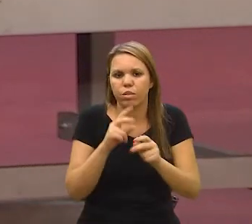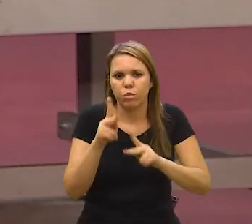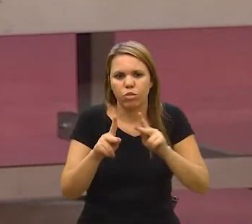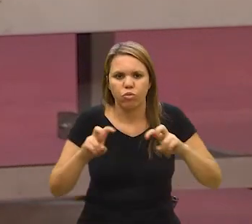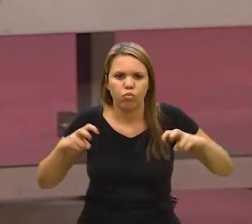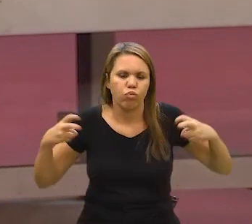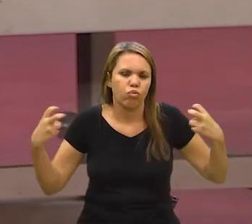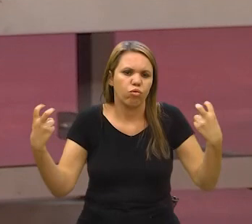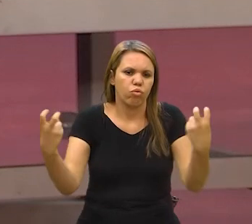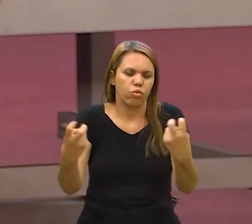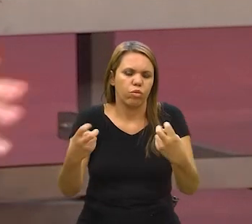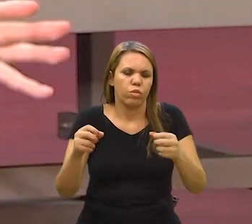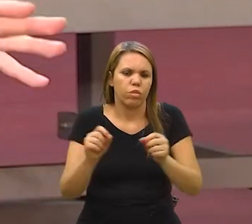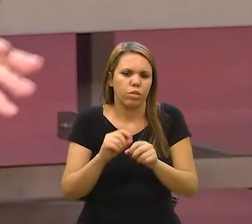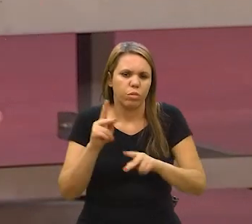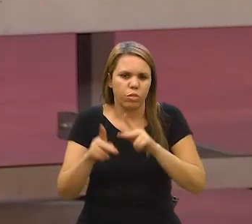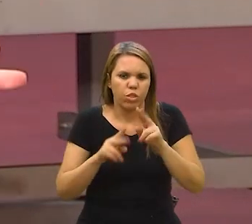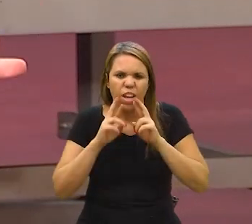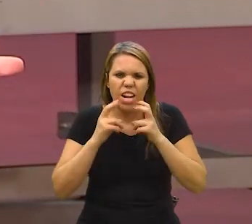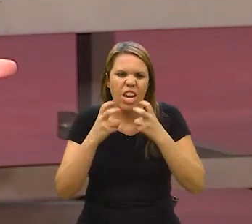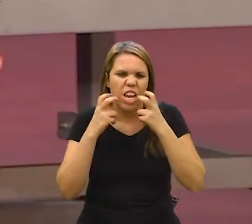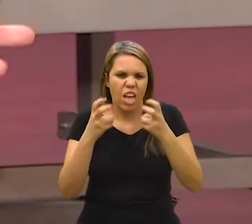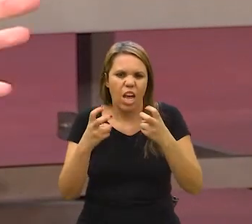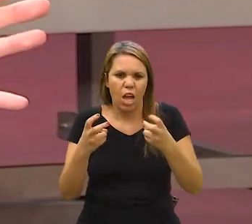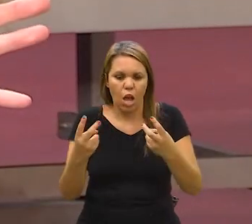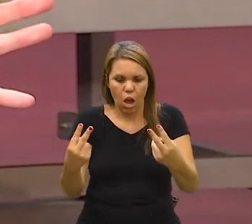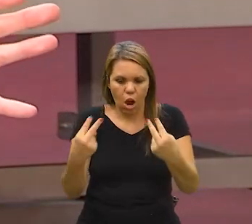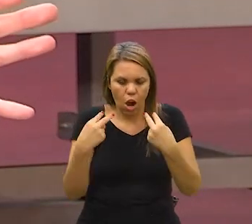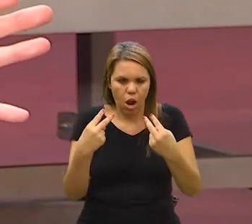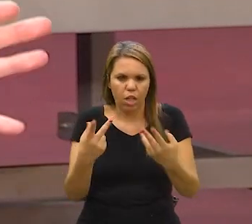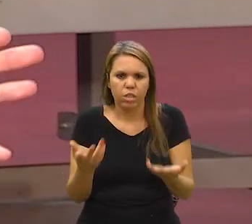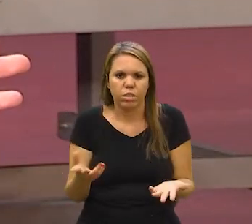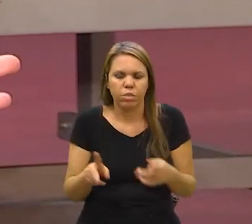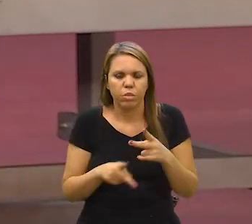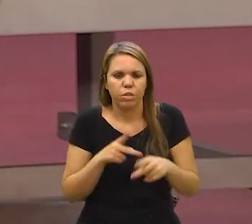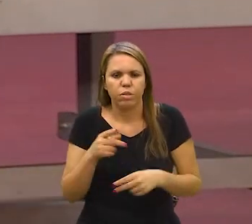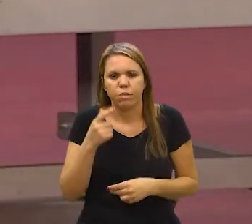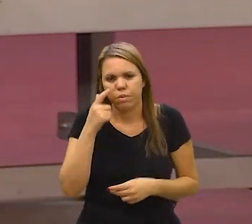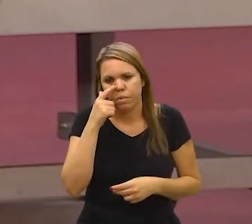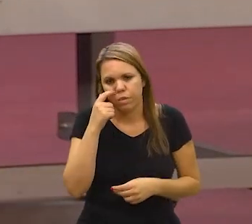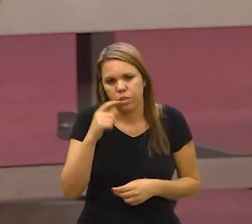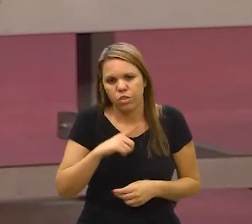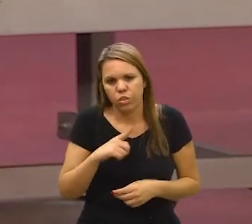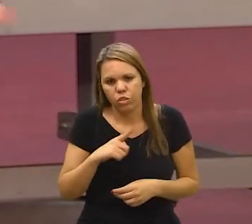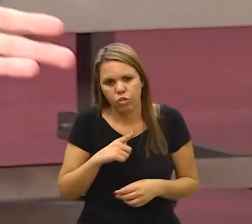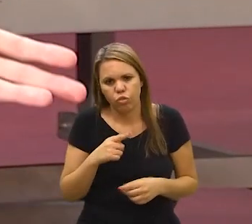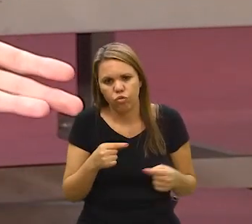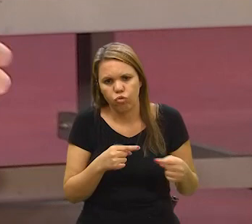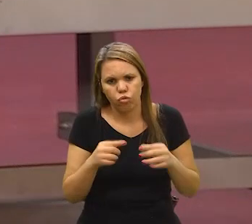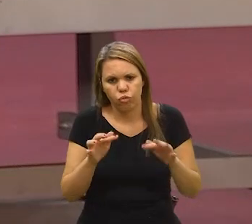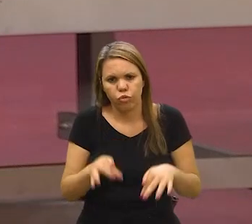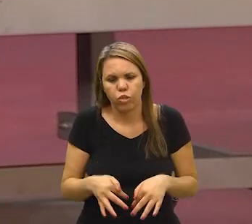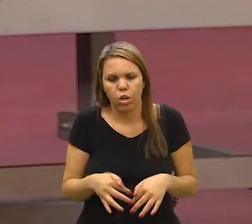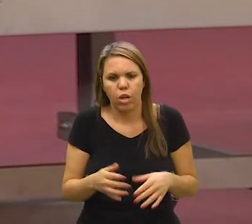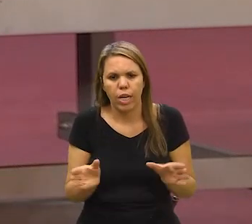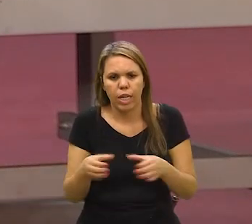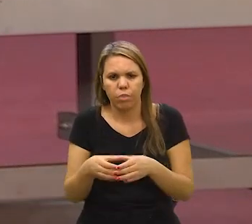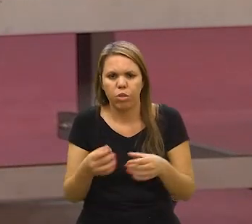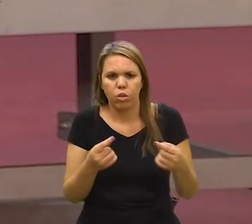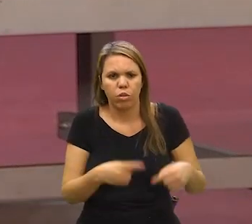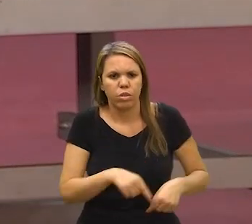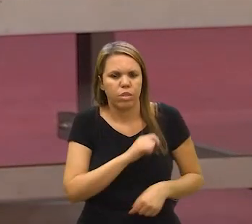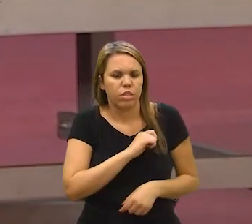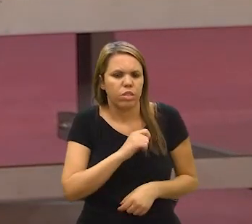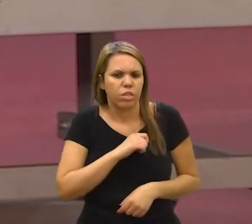mim das arquibancadas, que tanto é que eles mesmo comentavam, que todo mundo ficava olhando para eles, porque a gente jogou a final por equipes contra o Canadá e